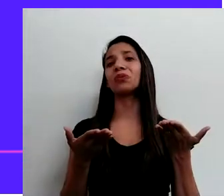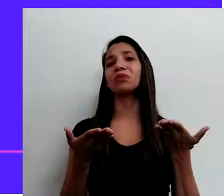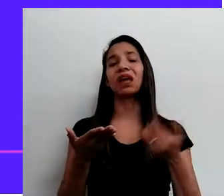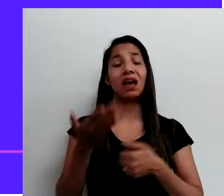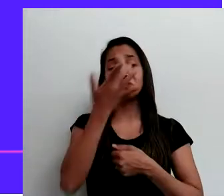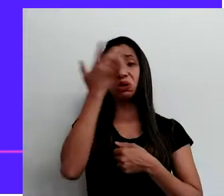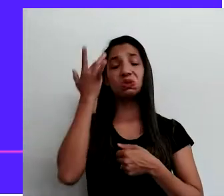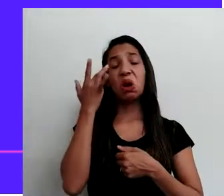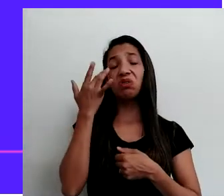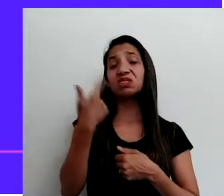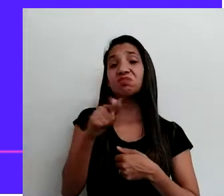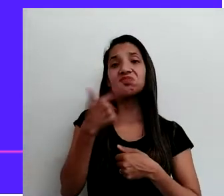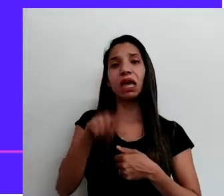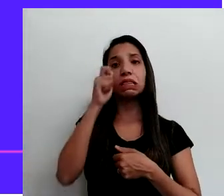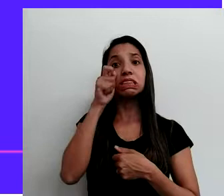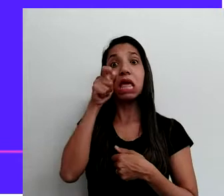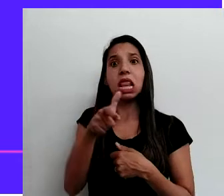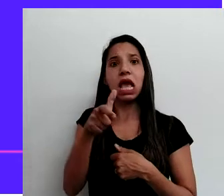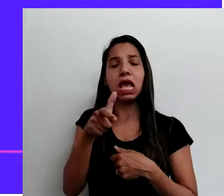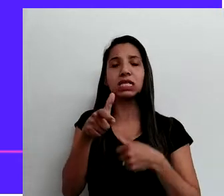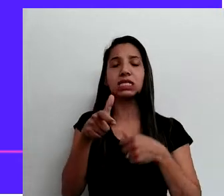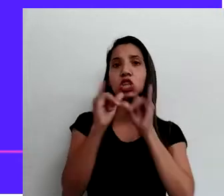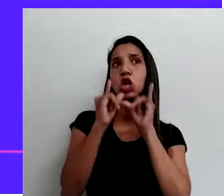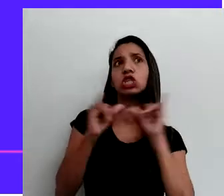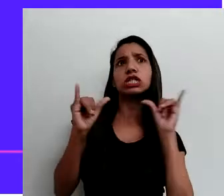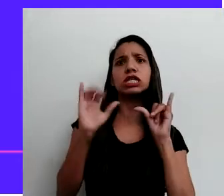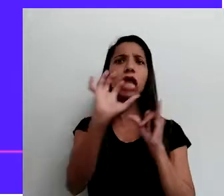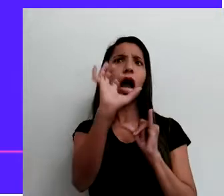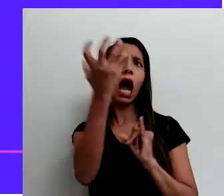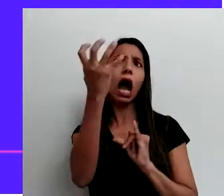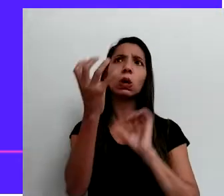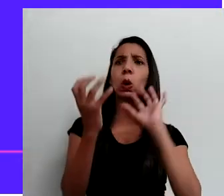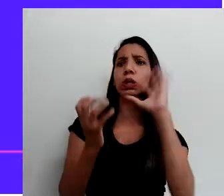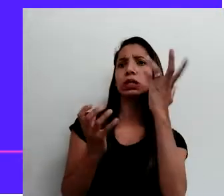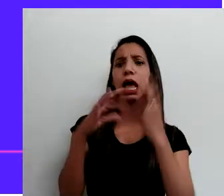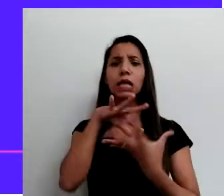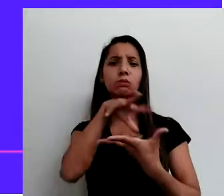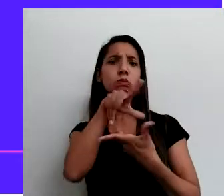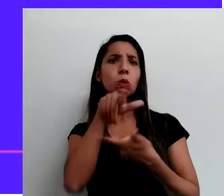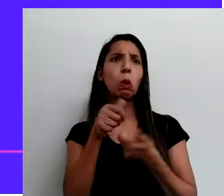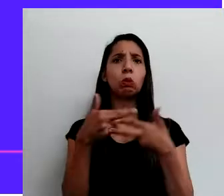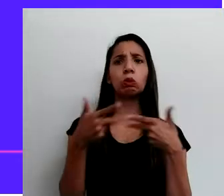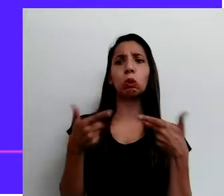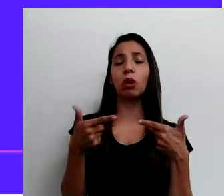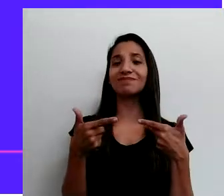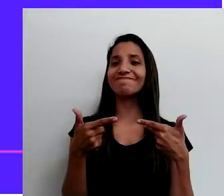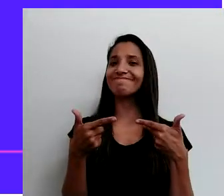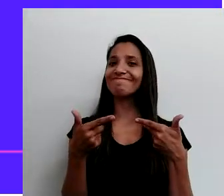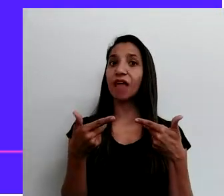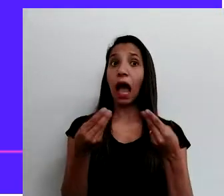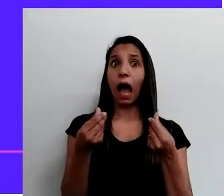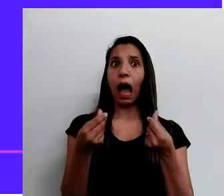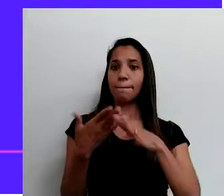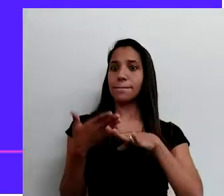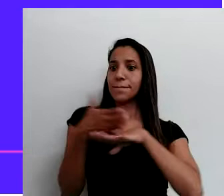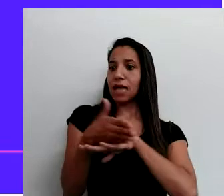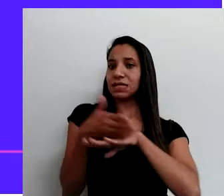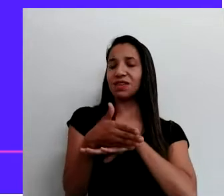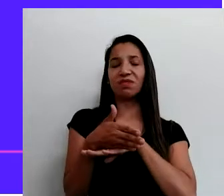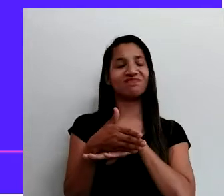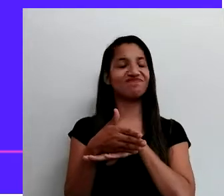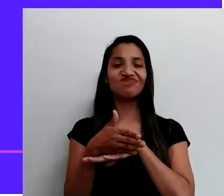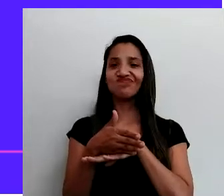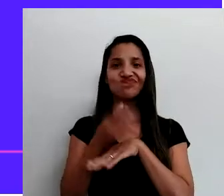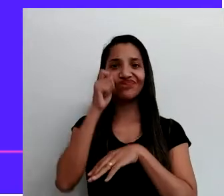querer ver, saber o que está acontecendo e se envolver com isso, muito por culpa dos jornais, um pouco também